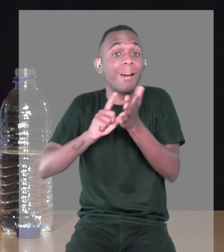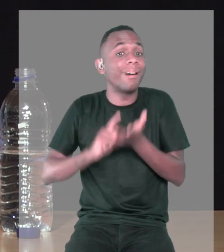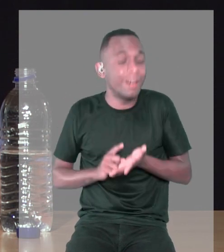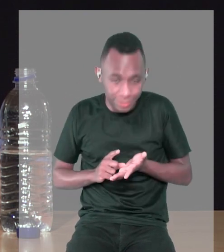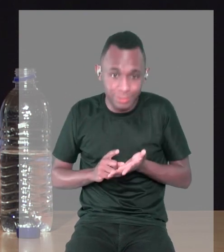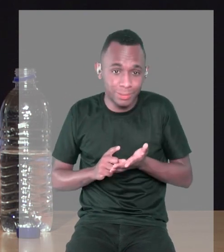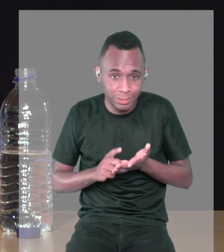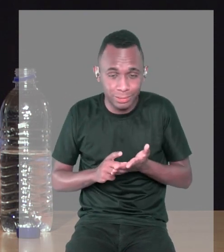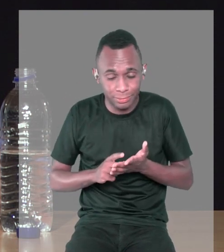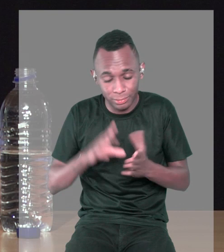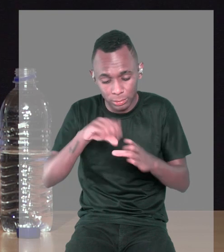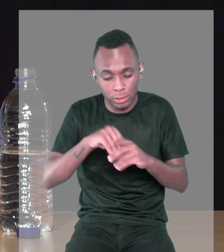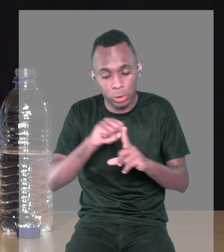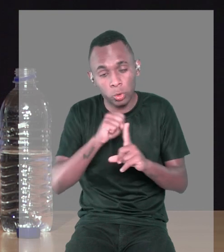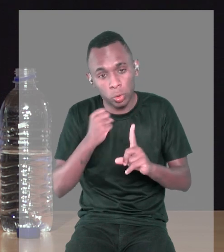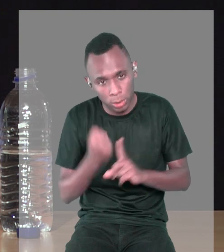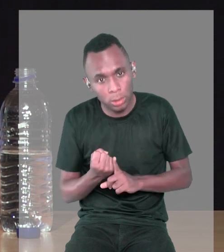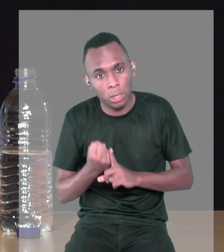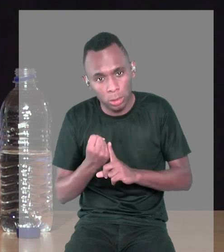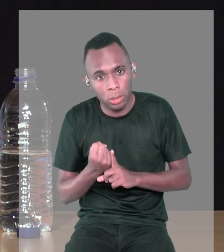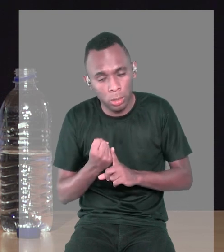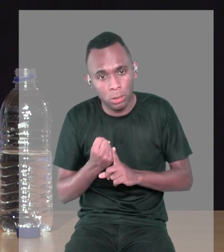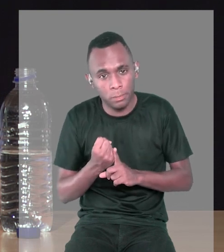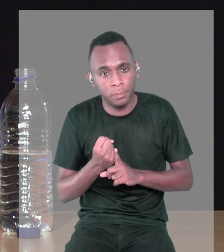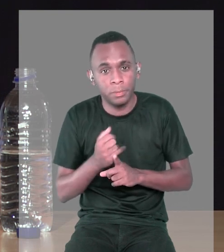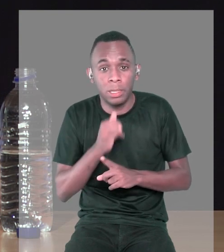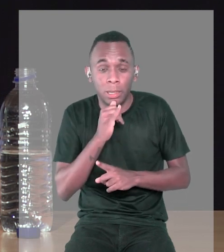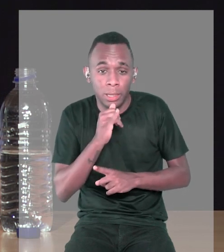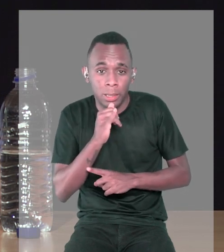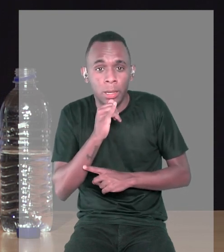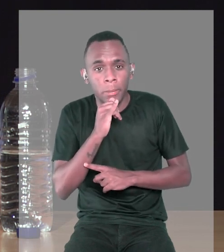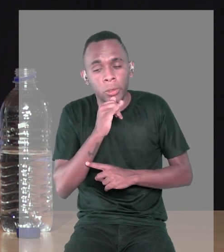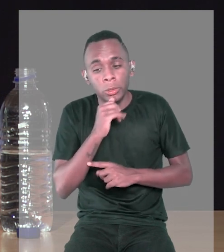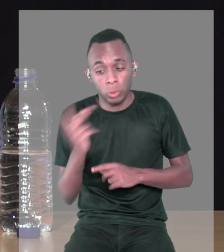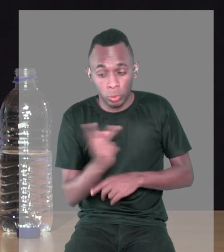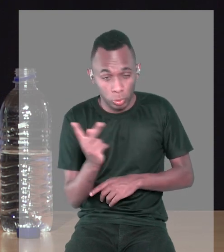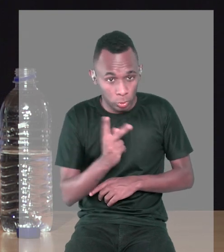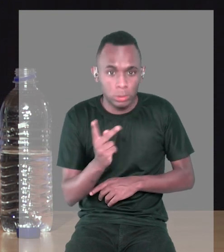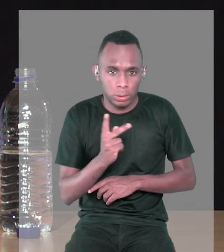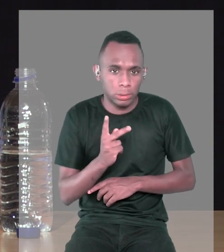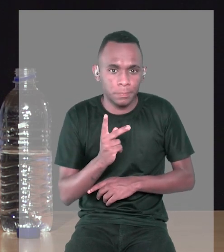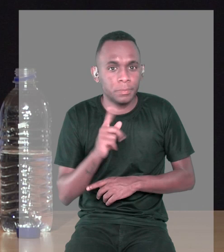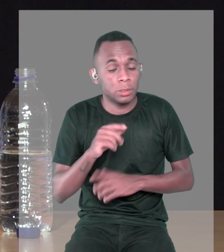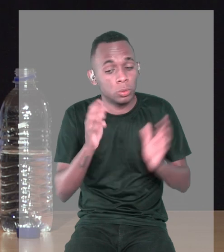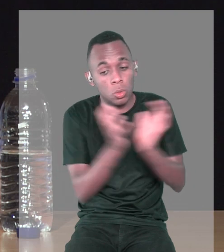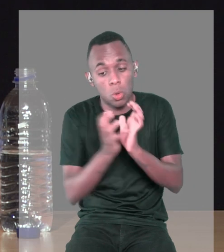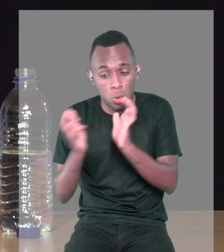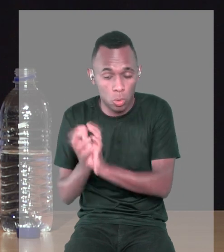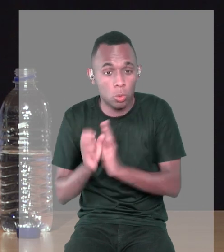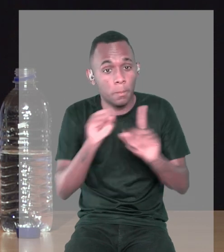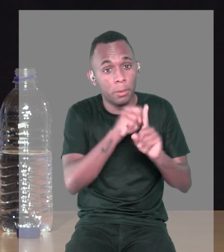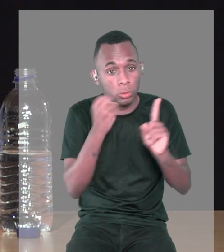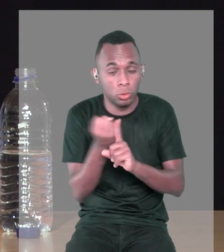lugares que ocupavam até então na ordem social, no caso da peça de Shakespeare, Montecchio e Capuleto são os